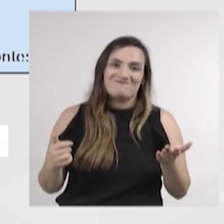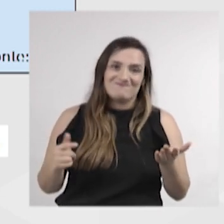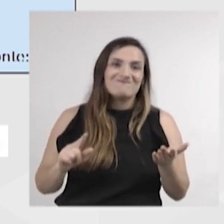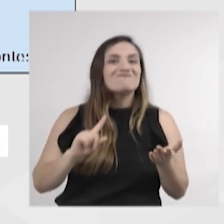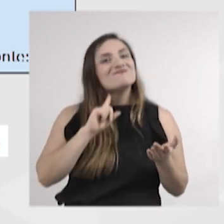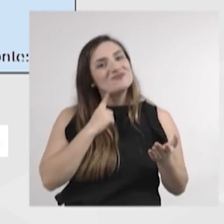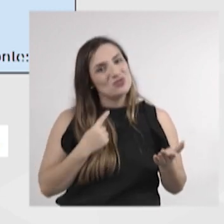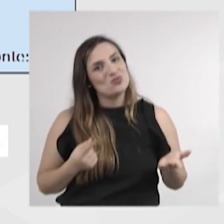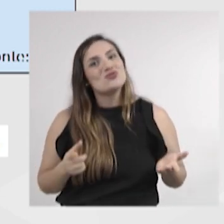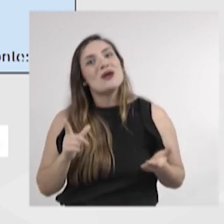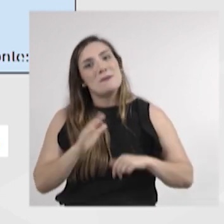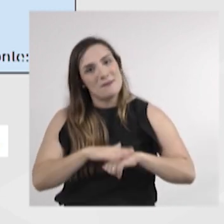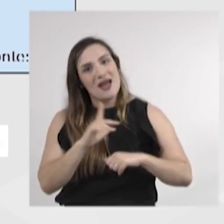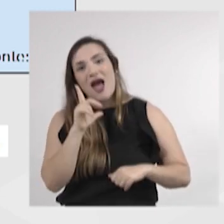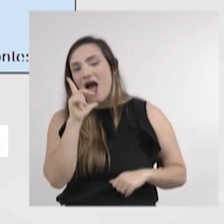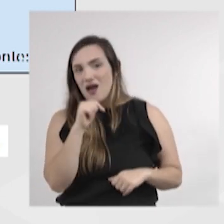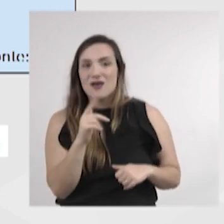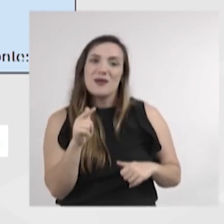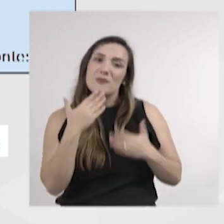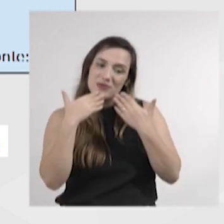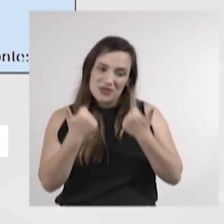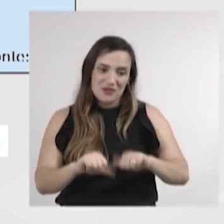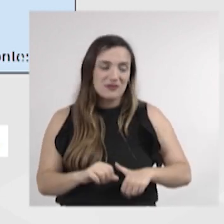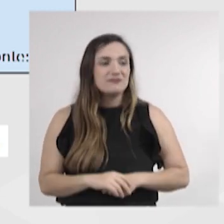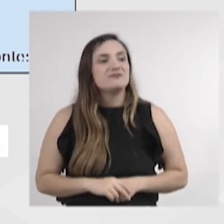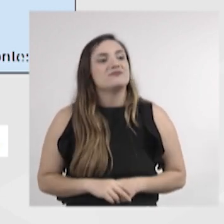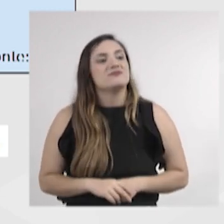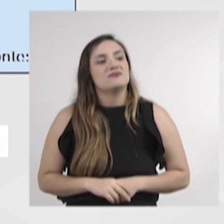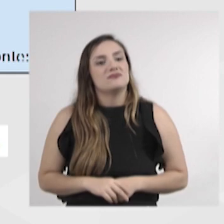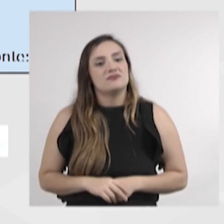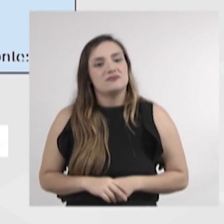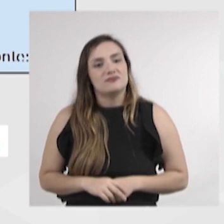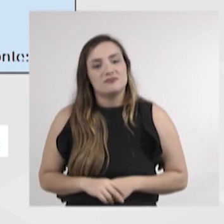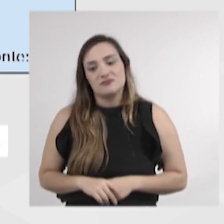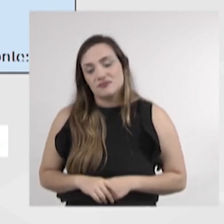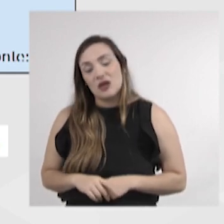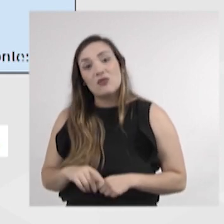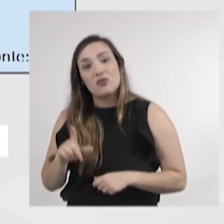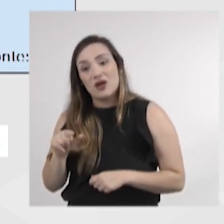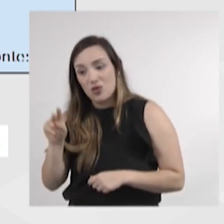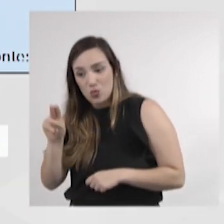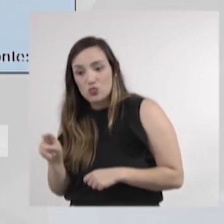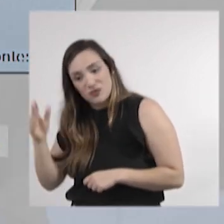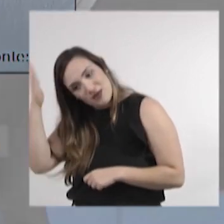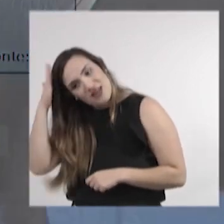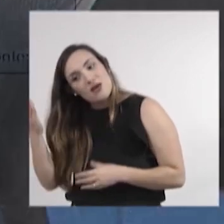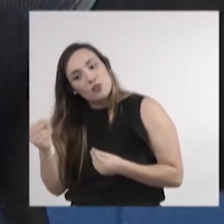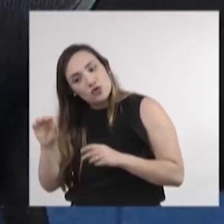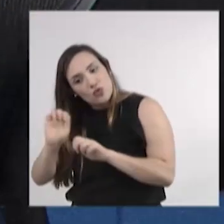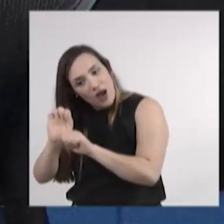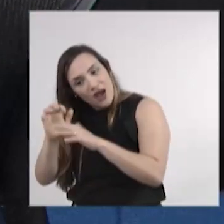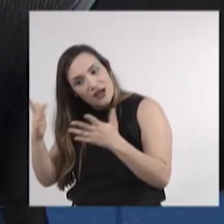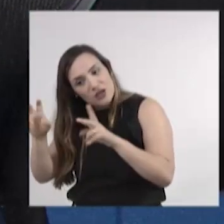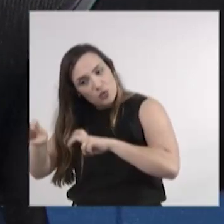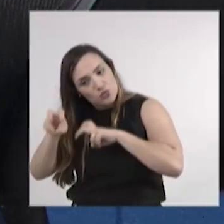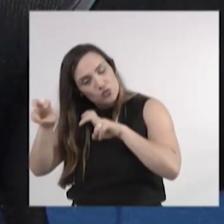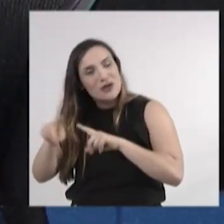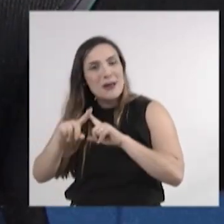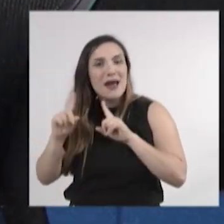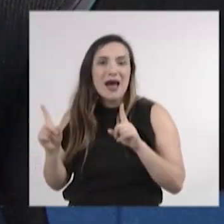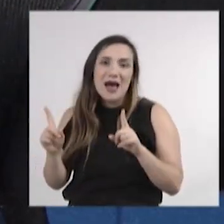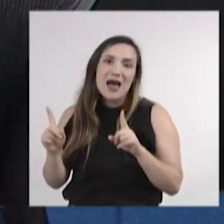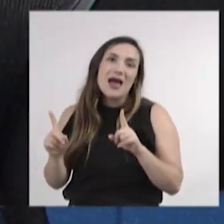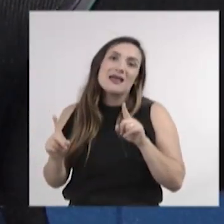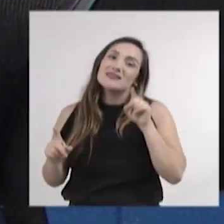questão primordial, que é a geologia, porque lá do lado do Paraná também tem muito uso do solo. Então, mas a questão do Mato Grosso do Sul é a questão